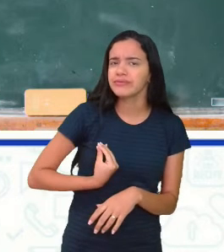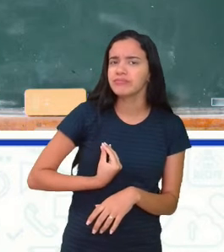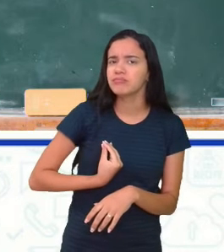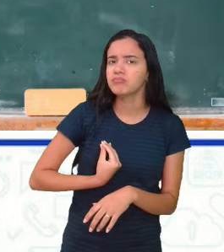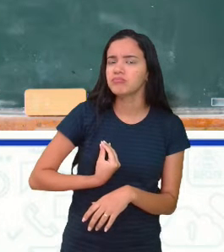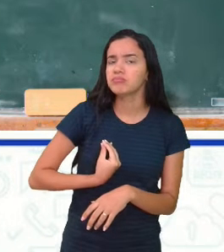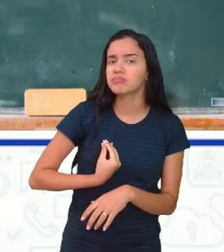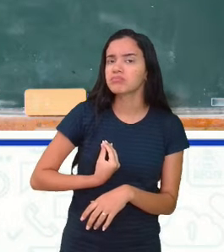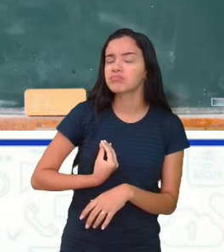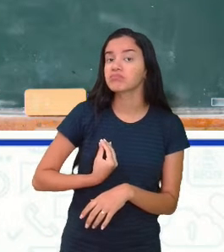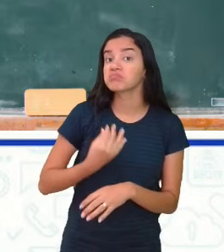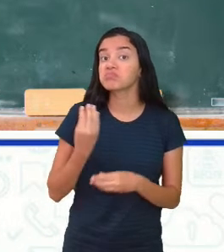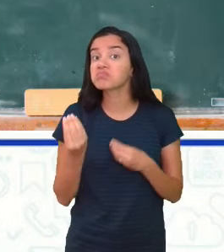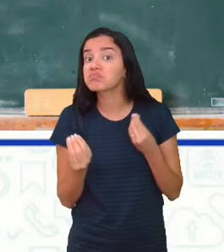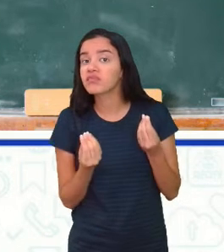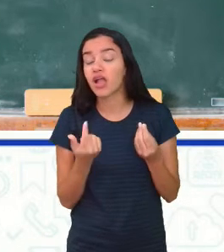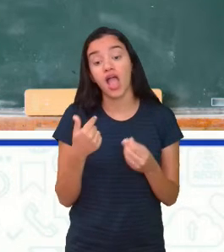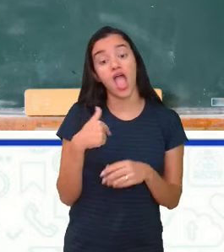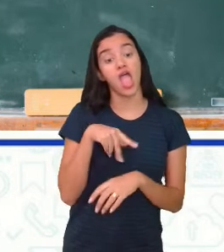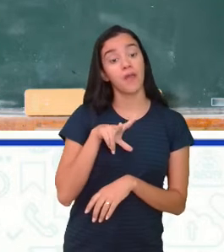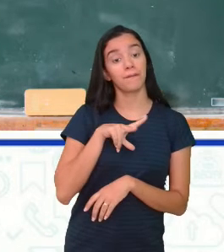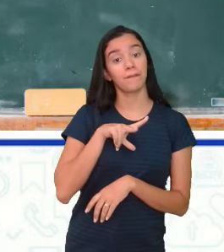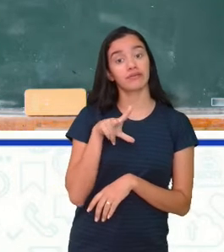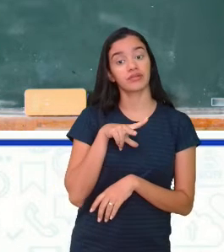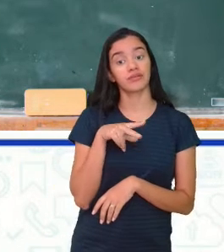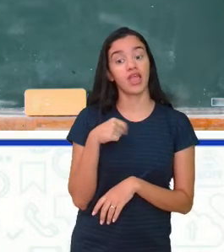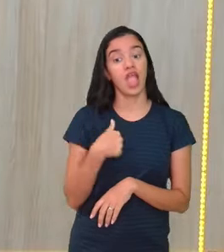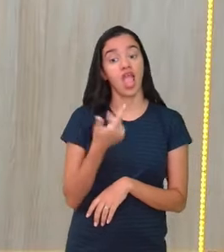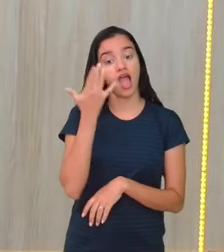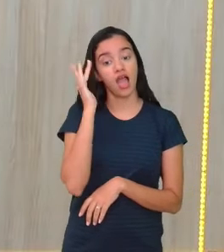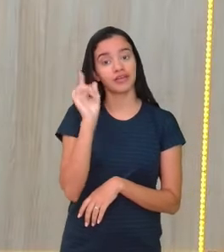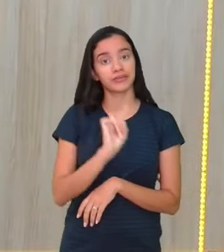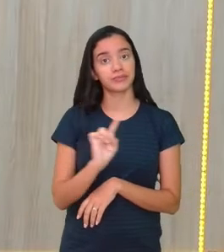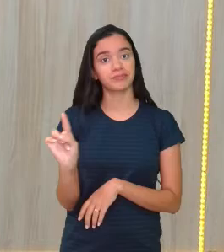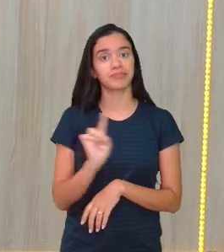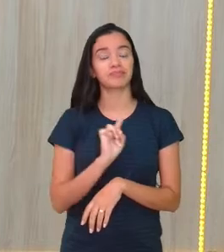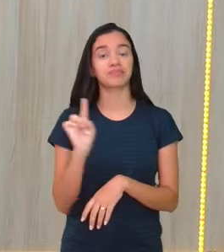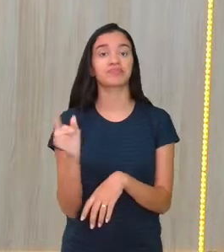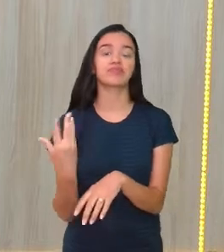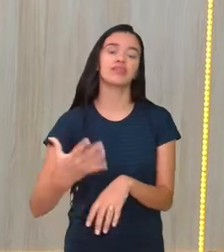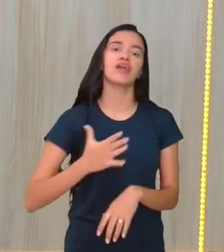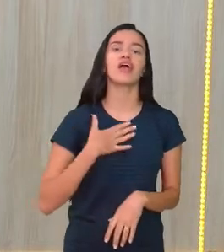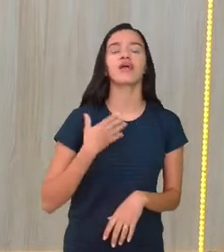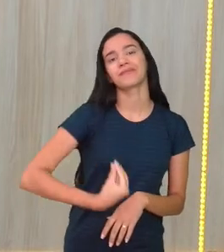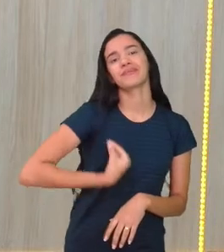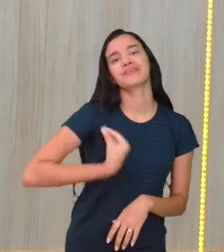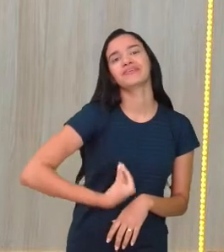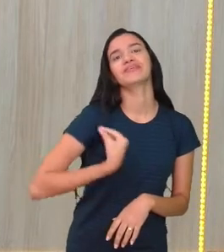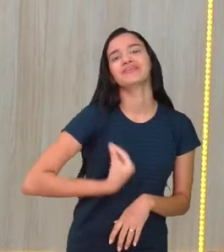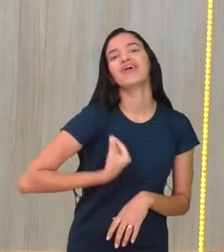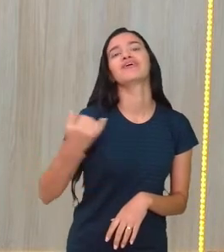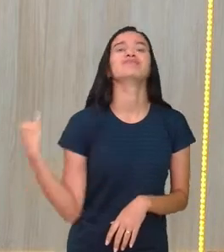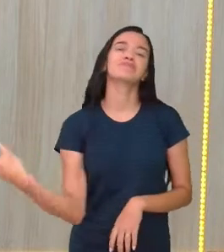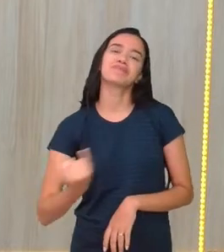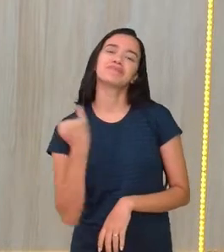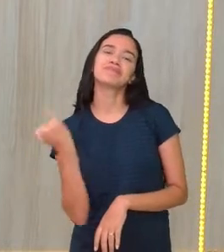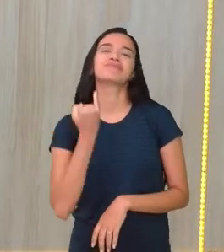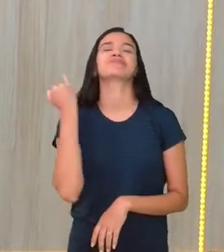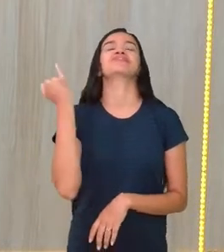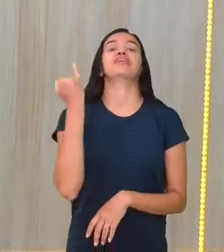música? Eu, particularmente, acho que não, porque para mim, na minha vida, a música é muito